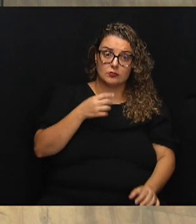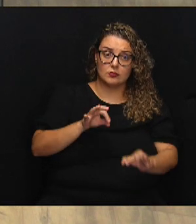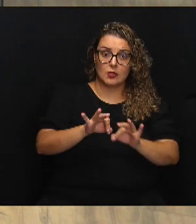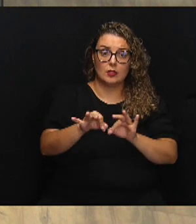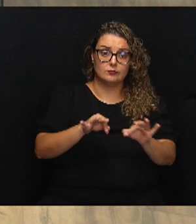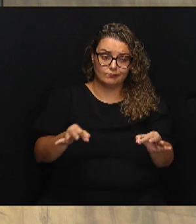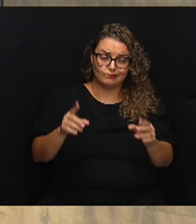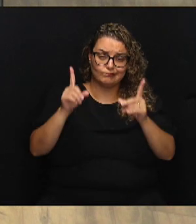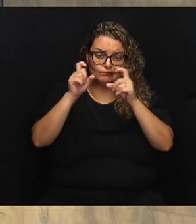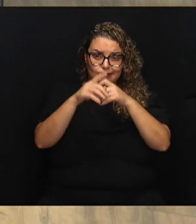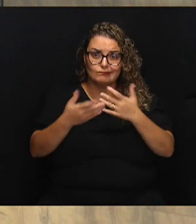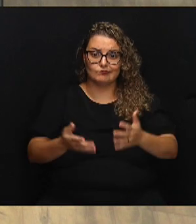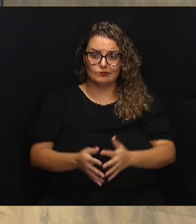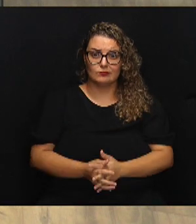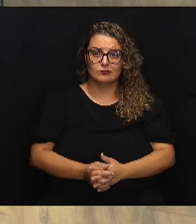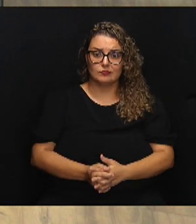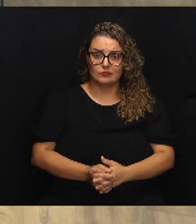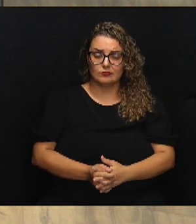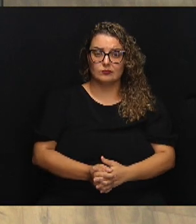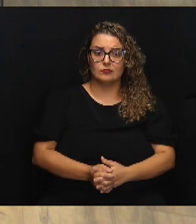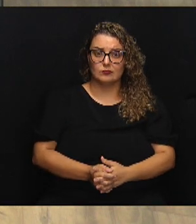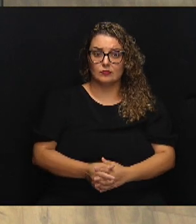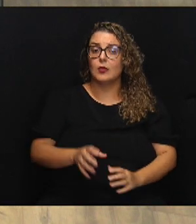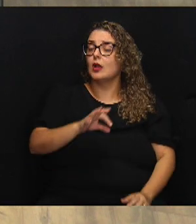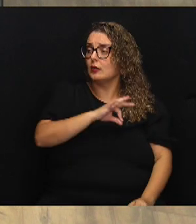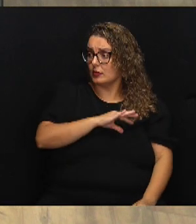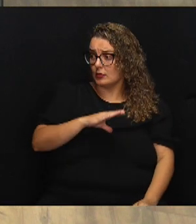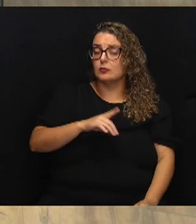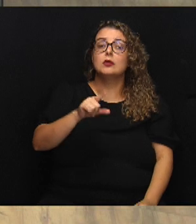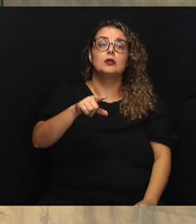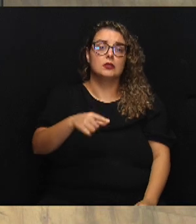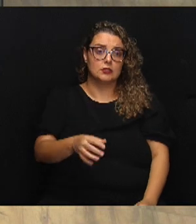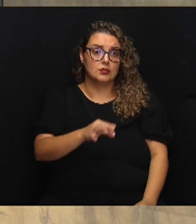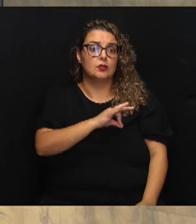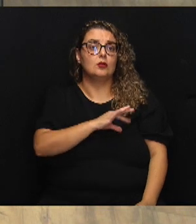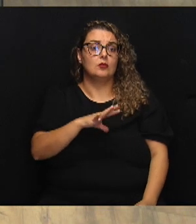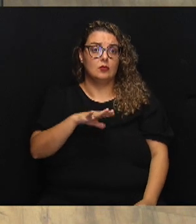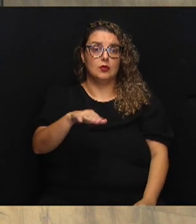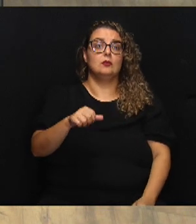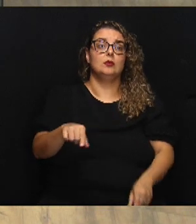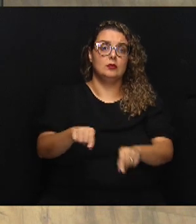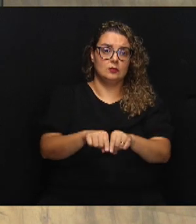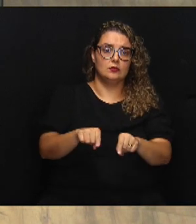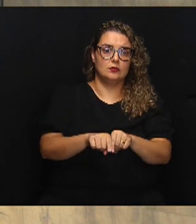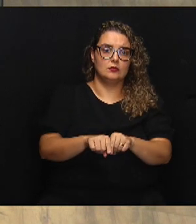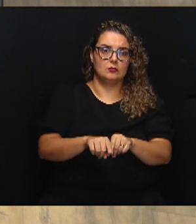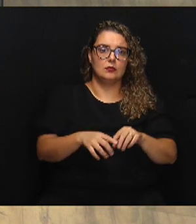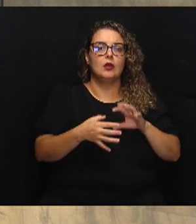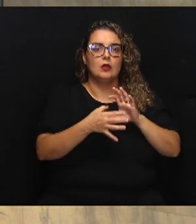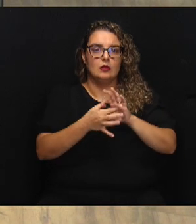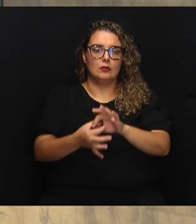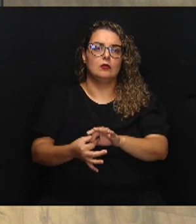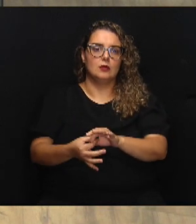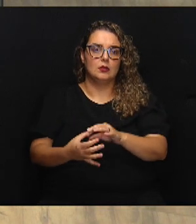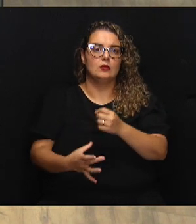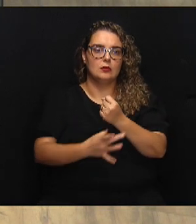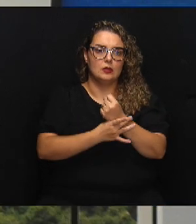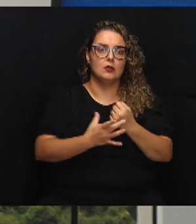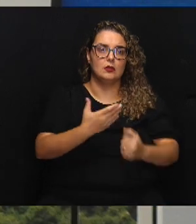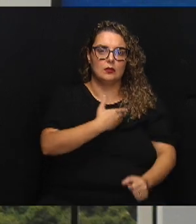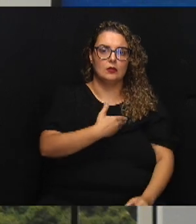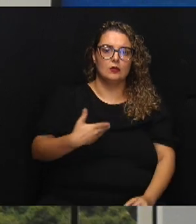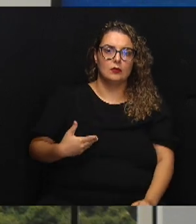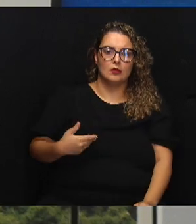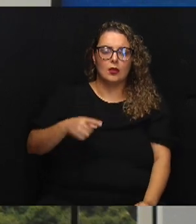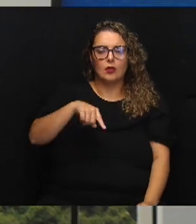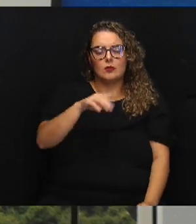muito complicada, né? A Guarda Municipal também pode ser acionada e está inserida neste contexto da segurança pública.